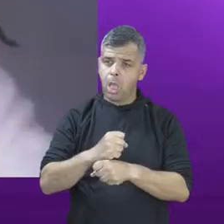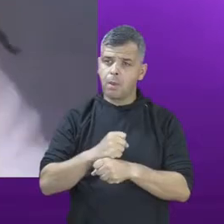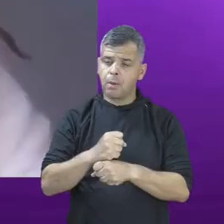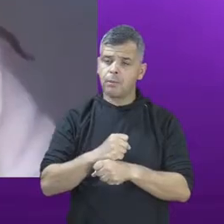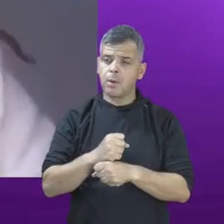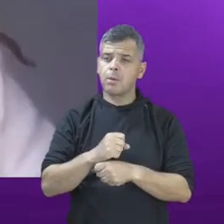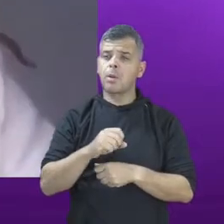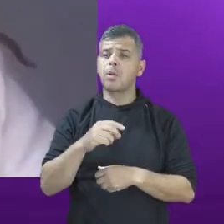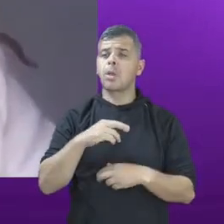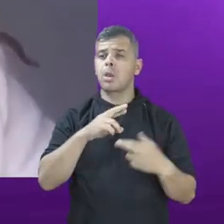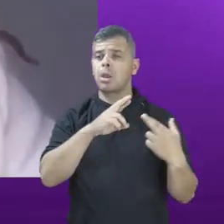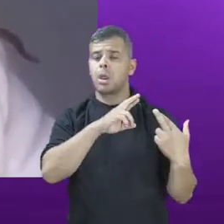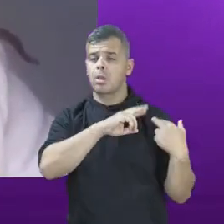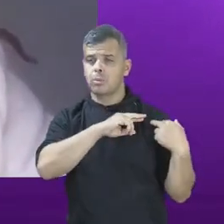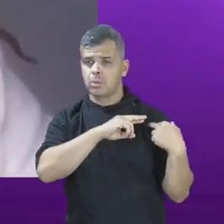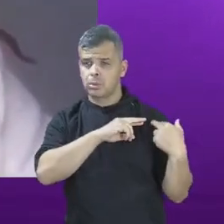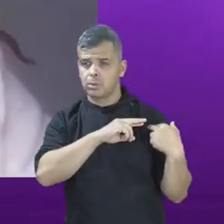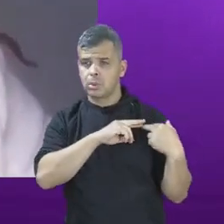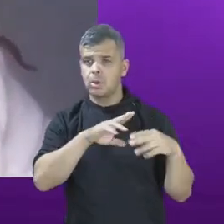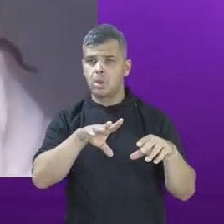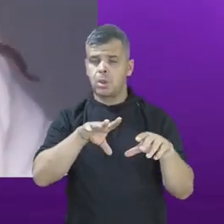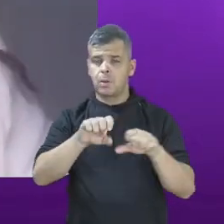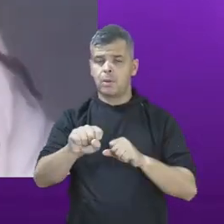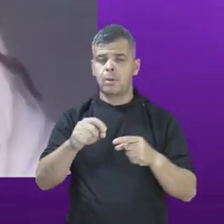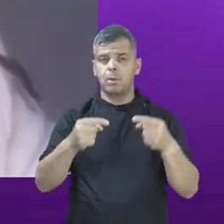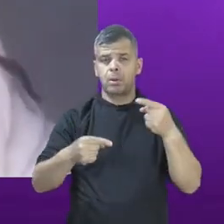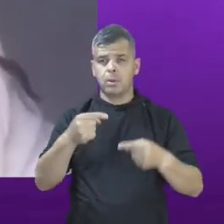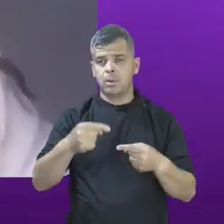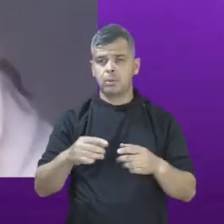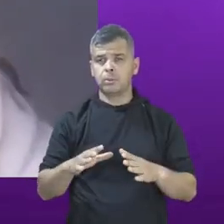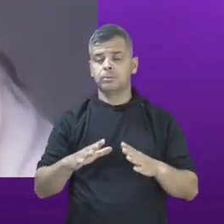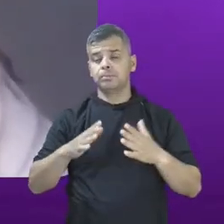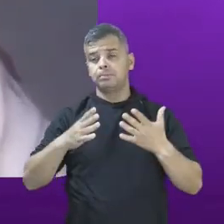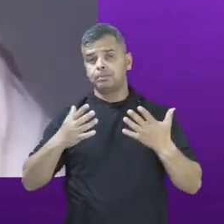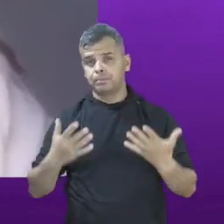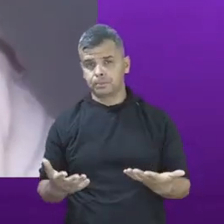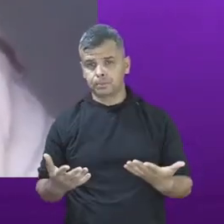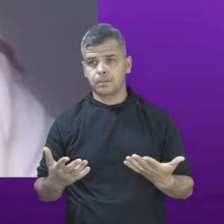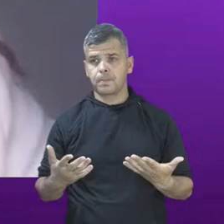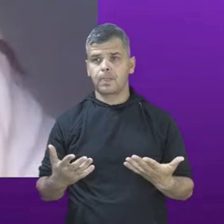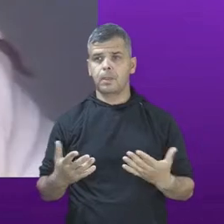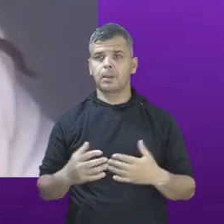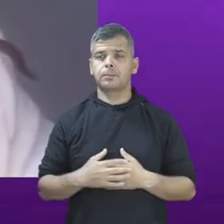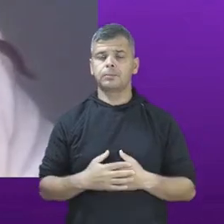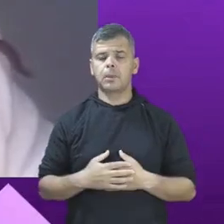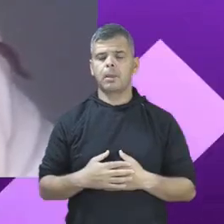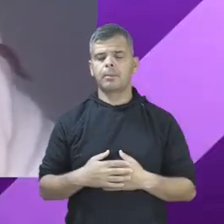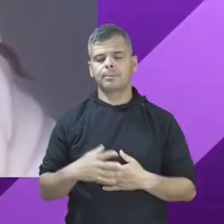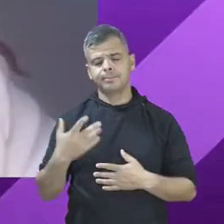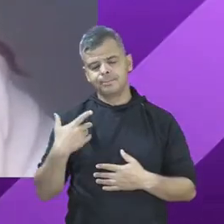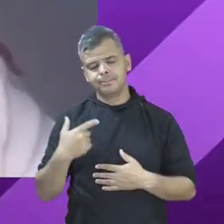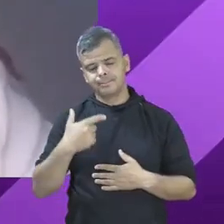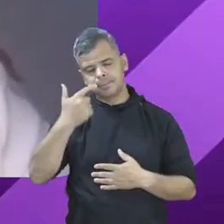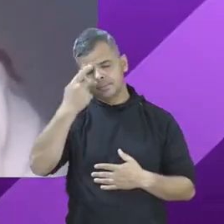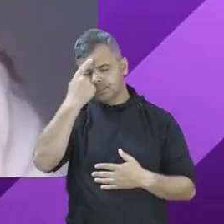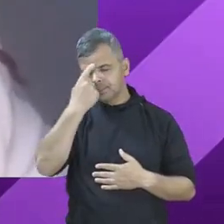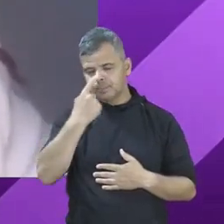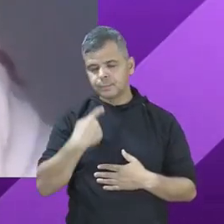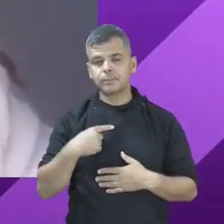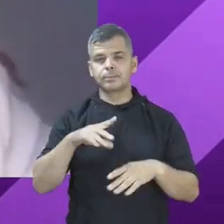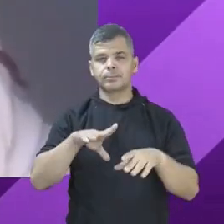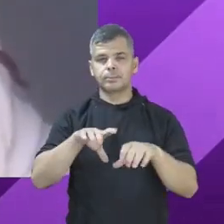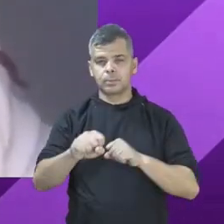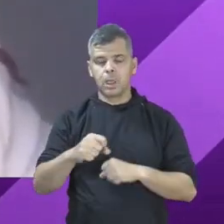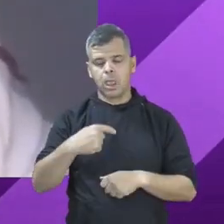executiva responsável pela parte de formação política, de modo, então, que, pela natureza da minha formação, eu